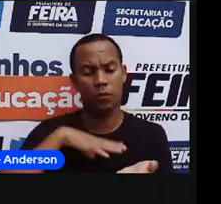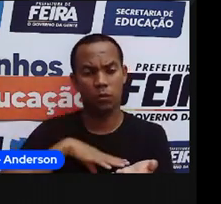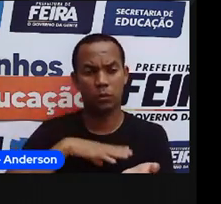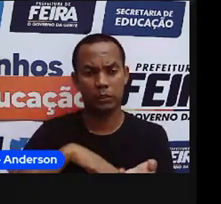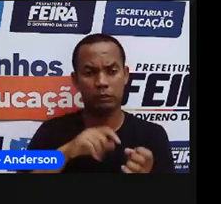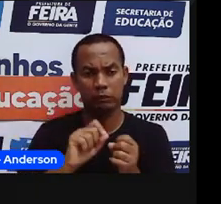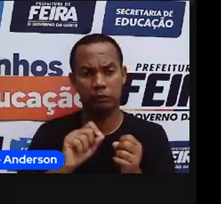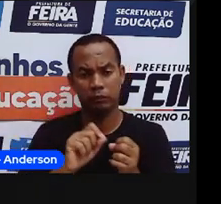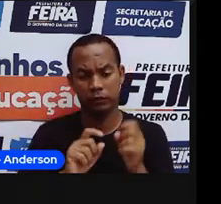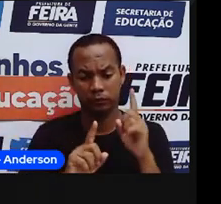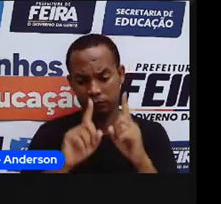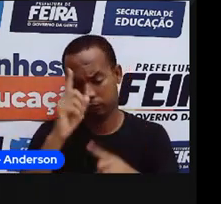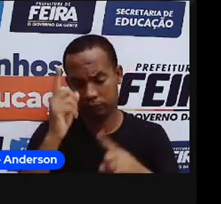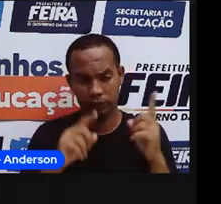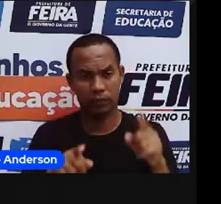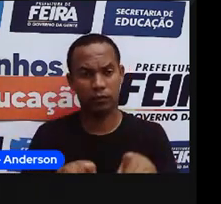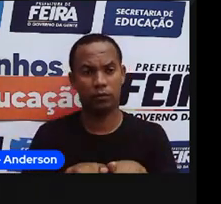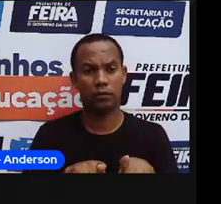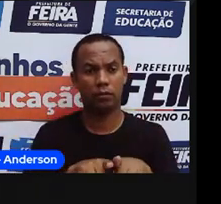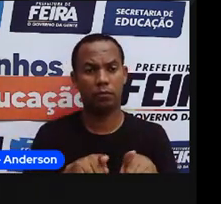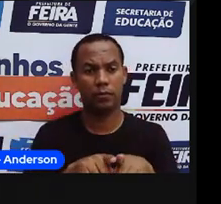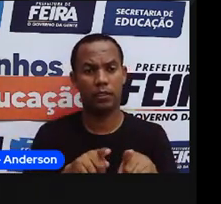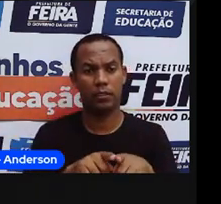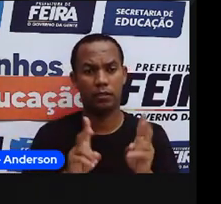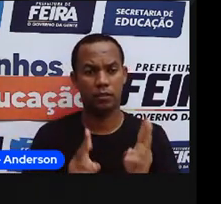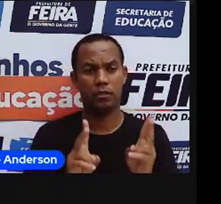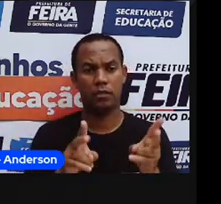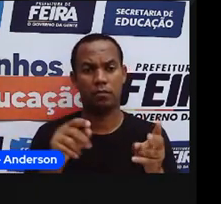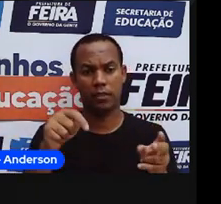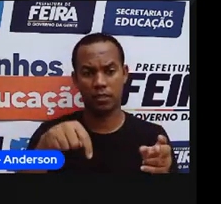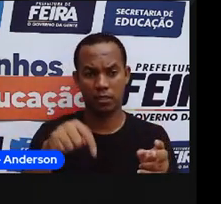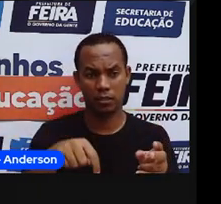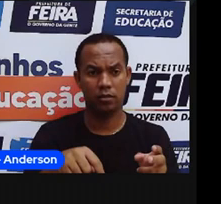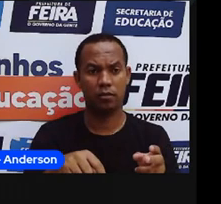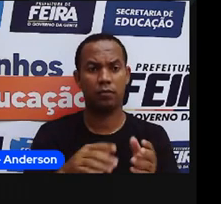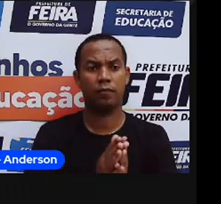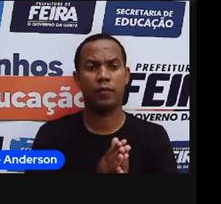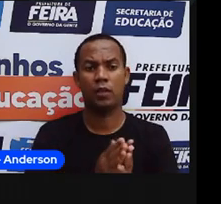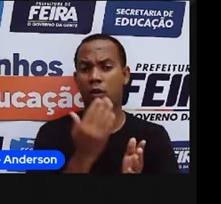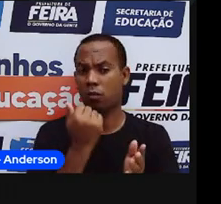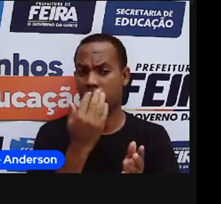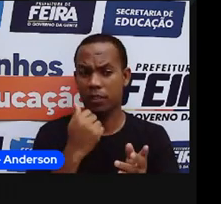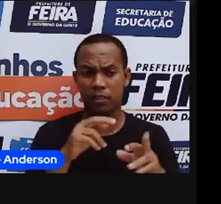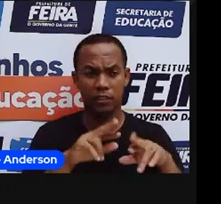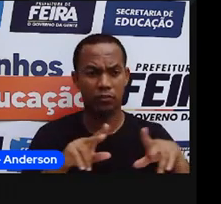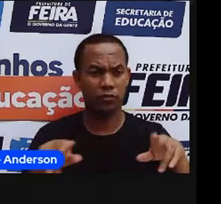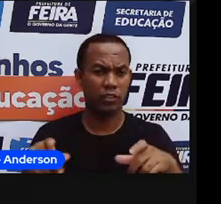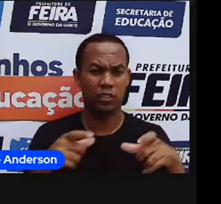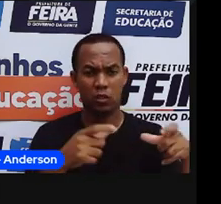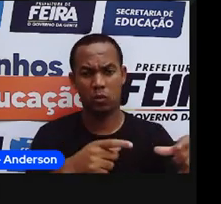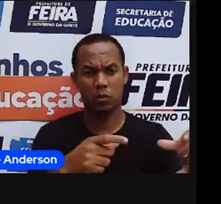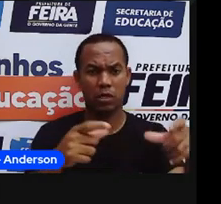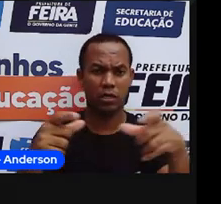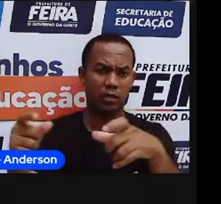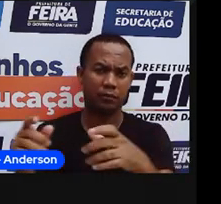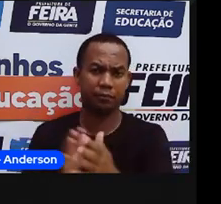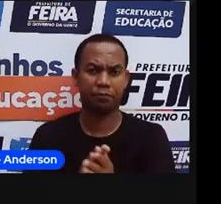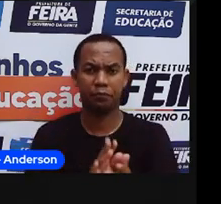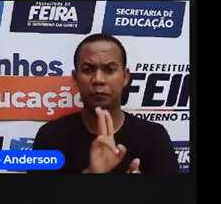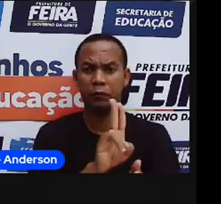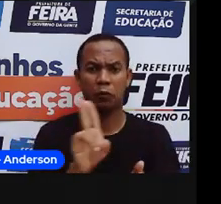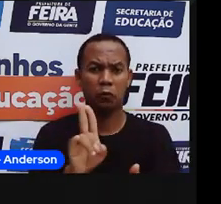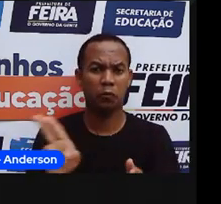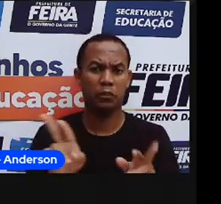hoje está sempre presente na mesa dos brasileiros. E tem vários nomes, dependendo da região. Aipim,